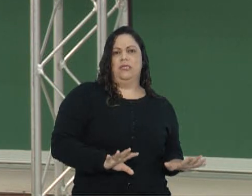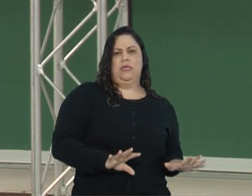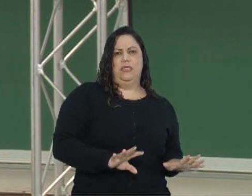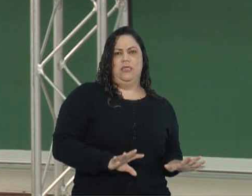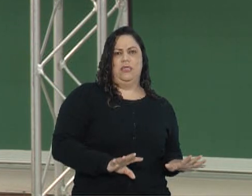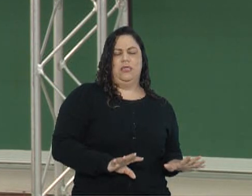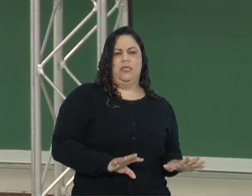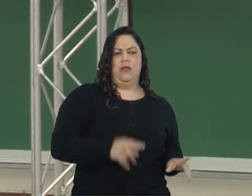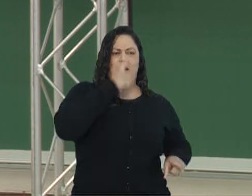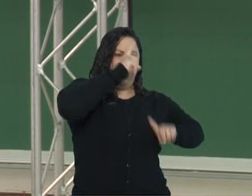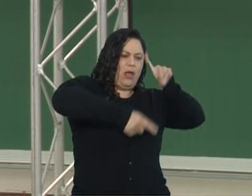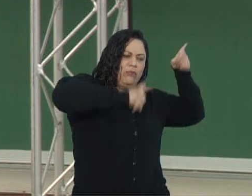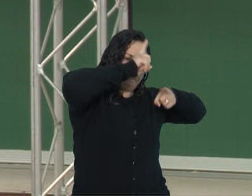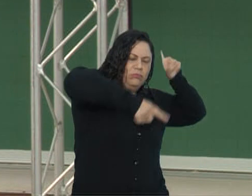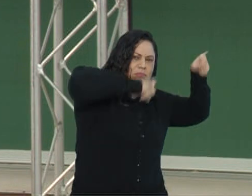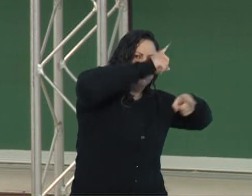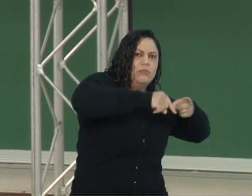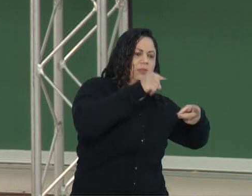muita contestação